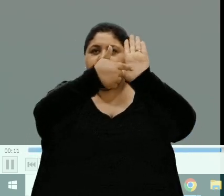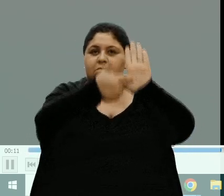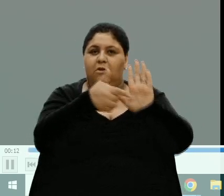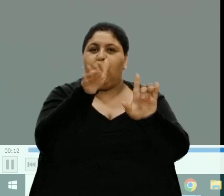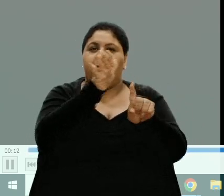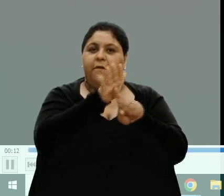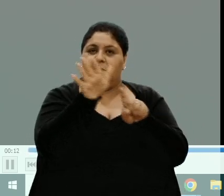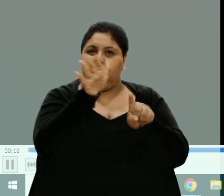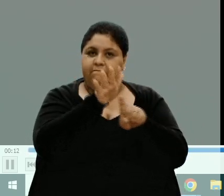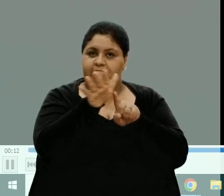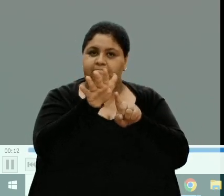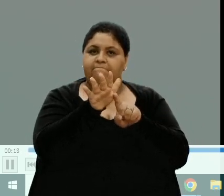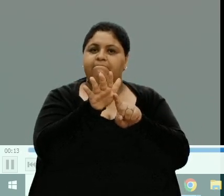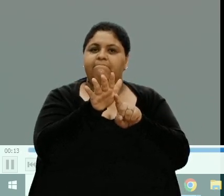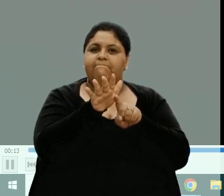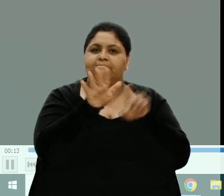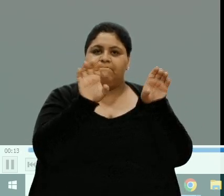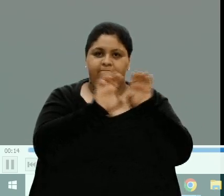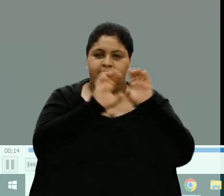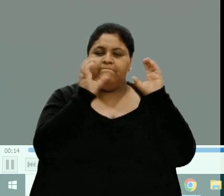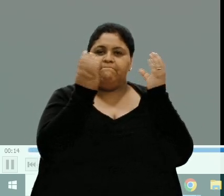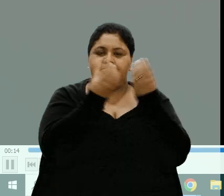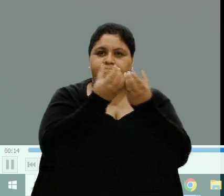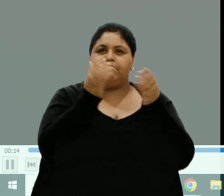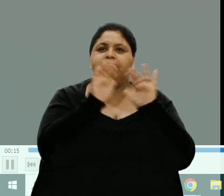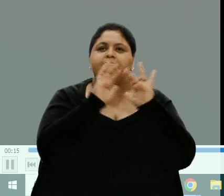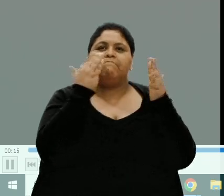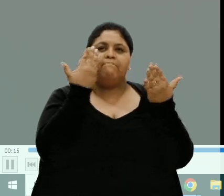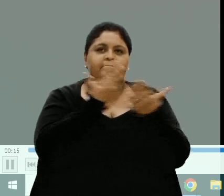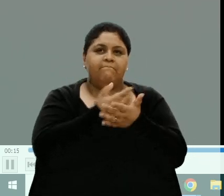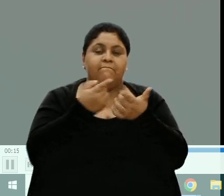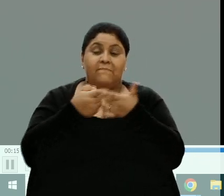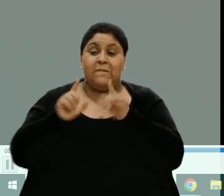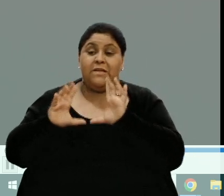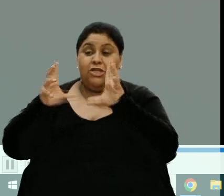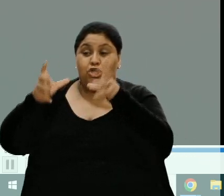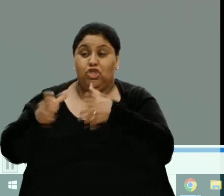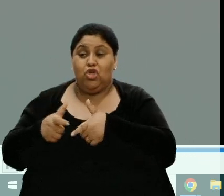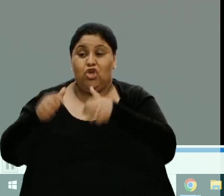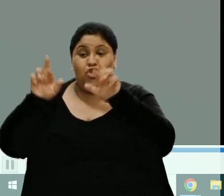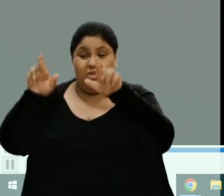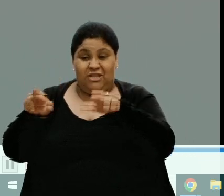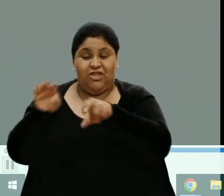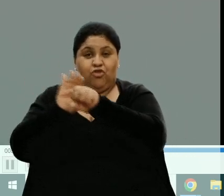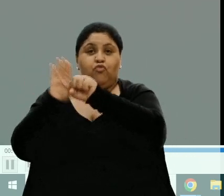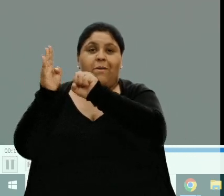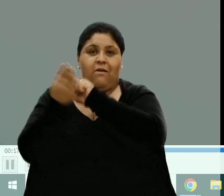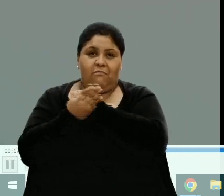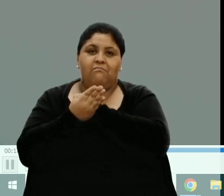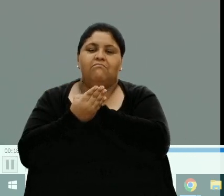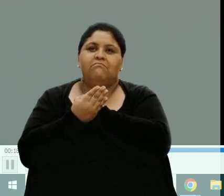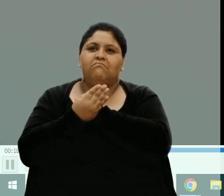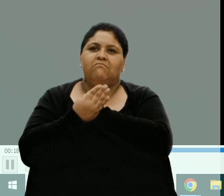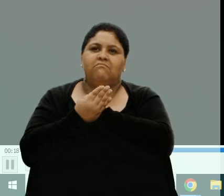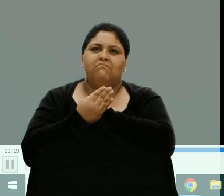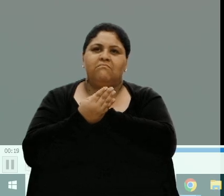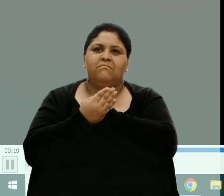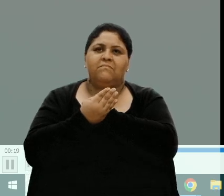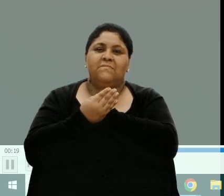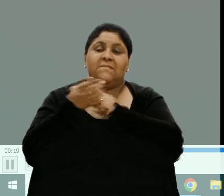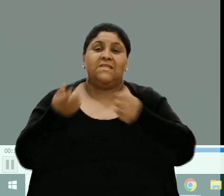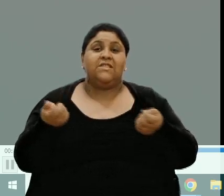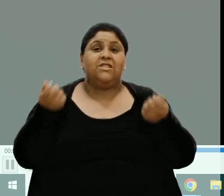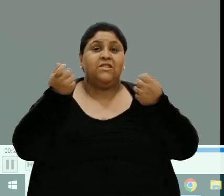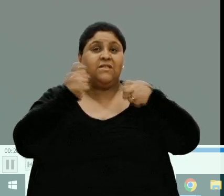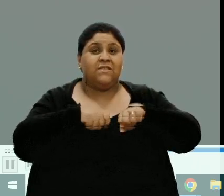demanda, que é uma demanda da comunidade escolar, mas de toda a região aqui do bairro, sobre a necessidade